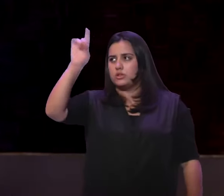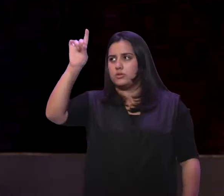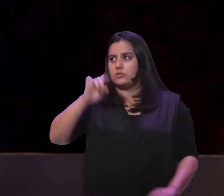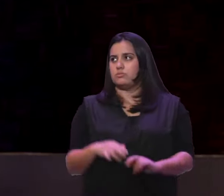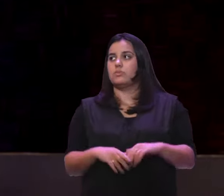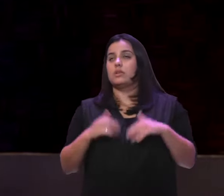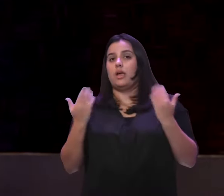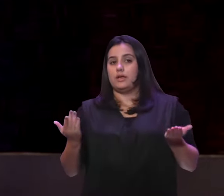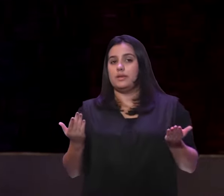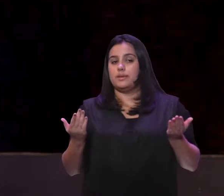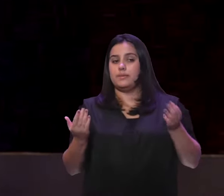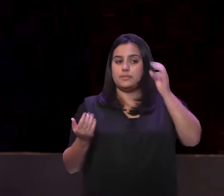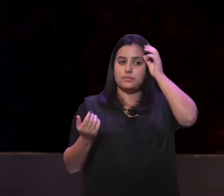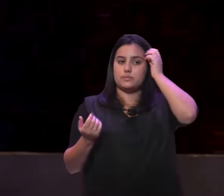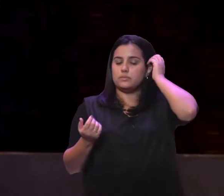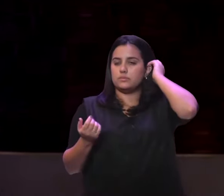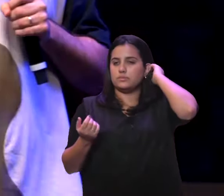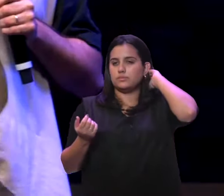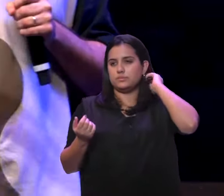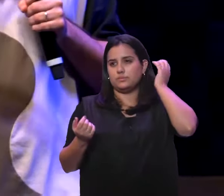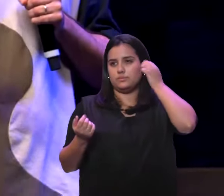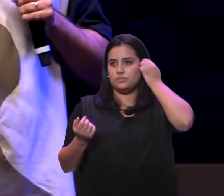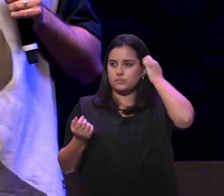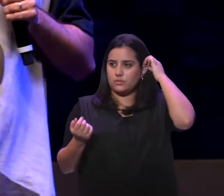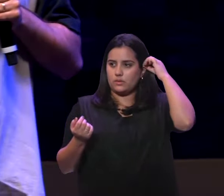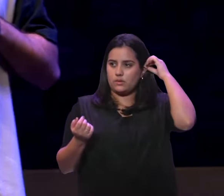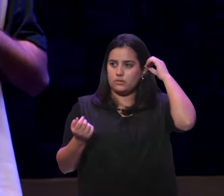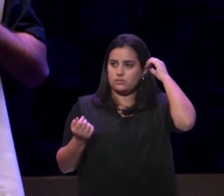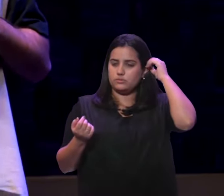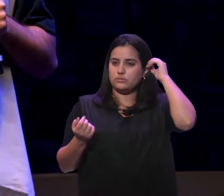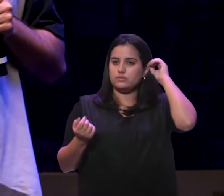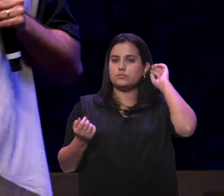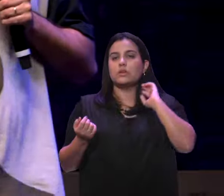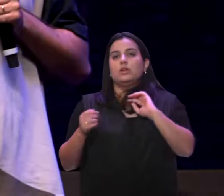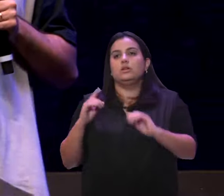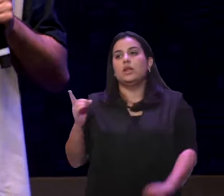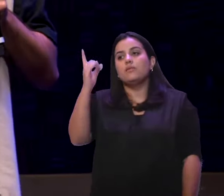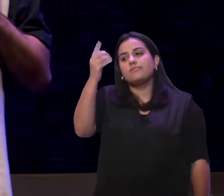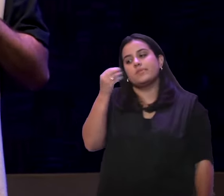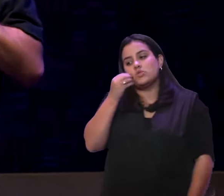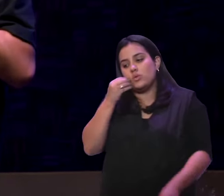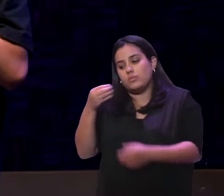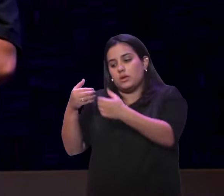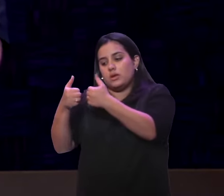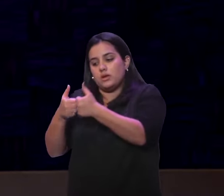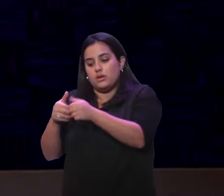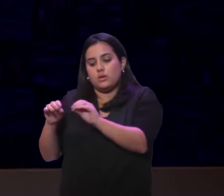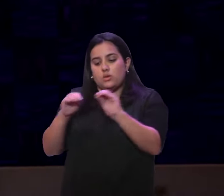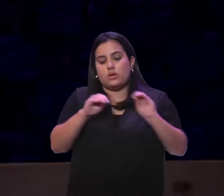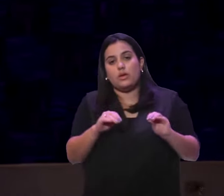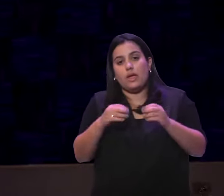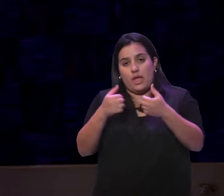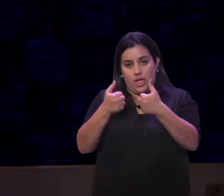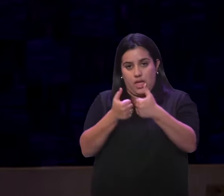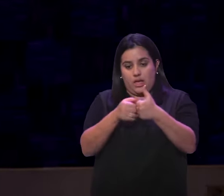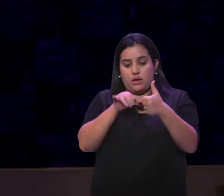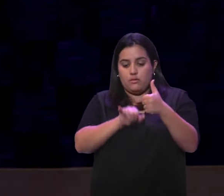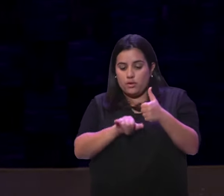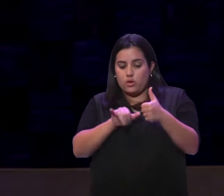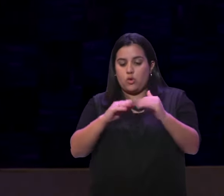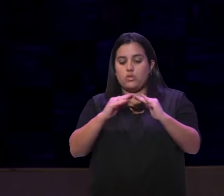ele fica sabendo que depois da primeira tentativa dele de pegar a arca ficou na casa de um irmão